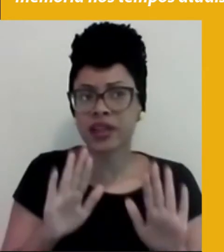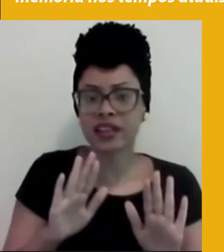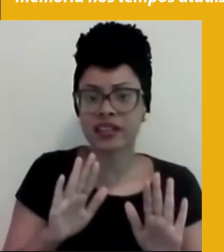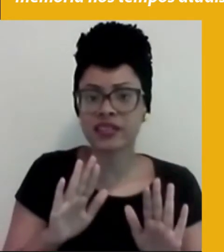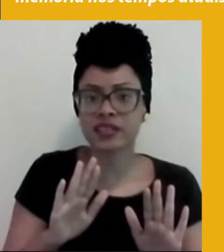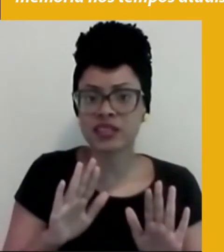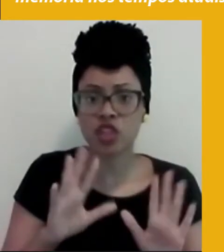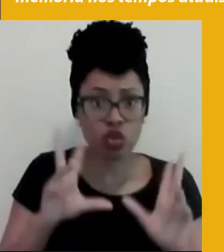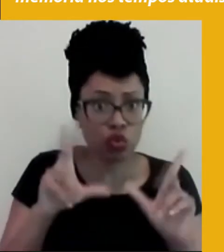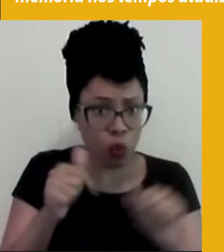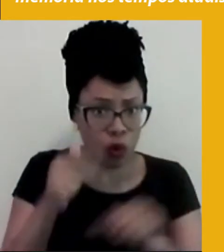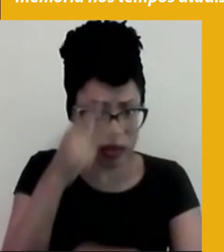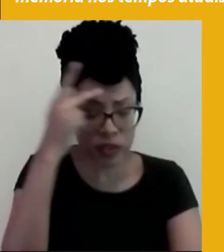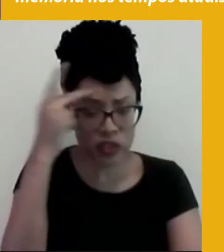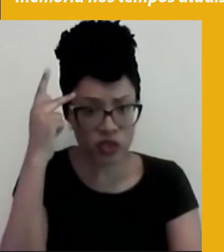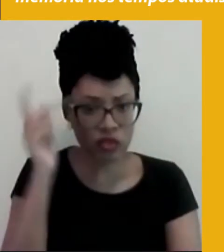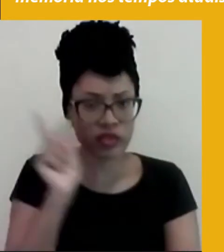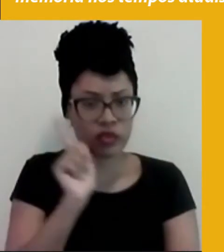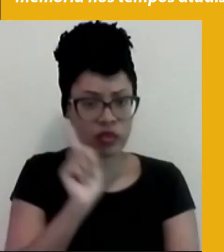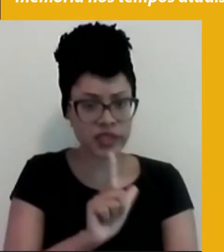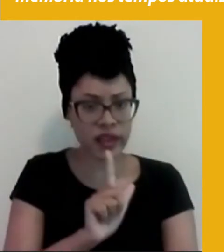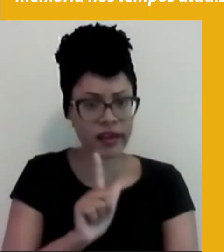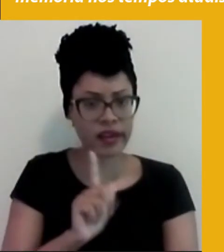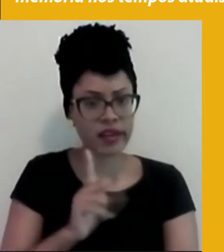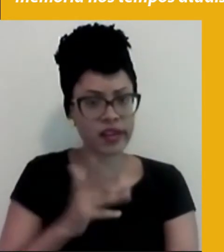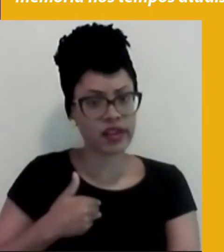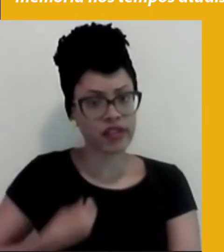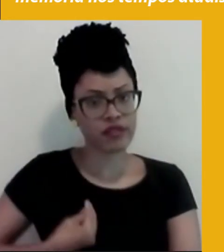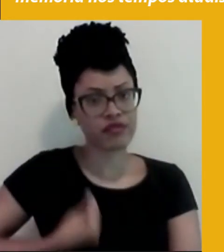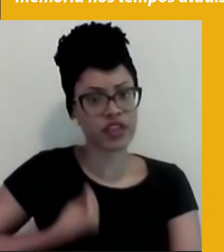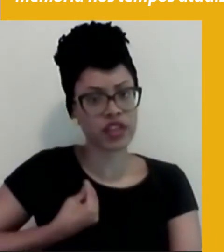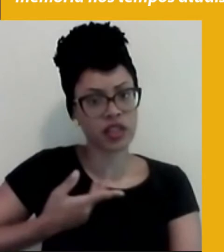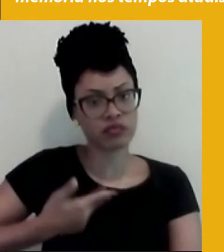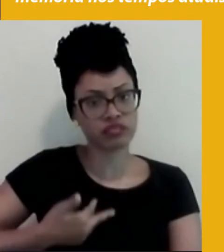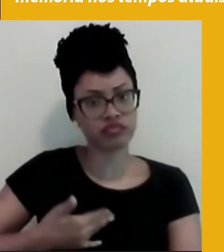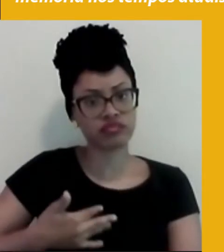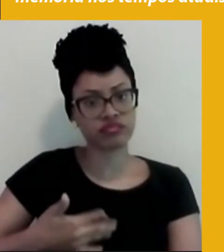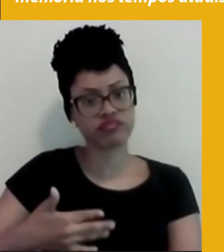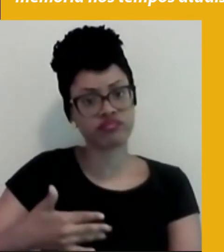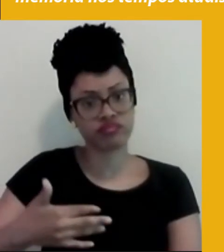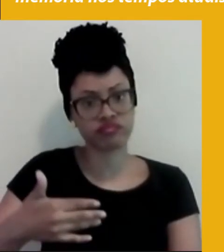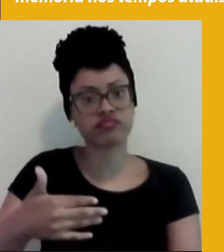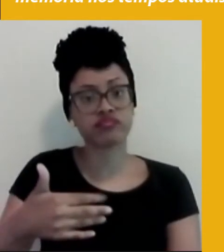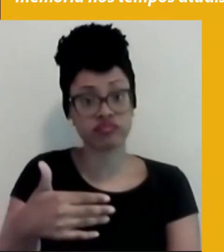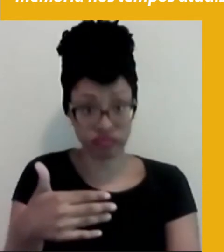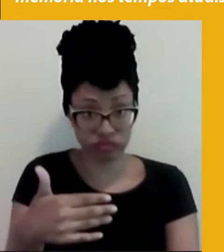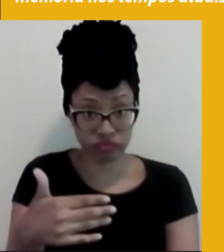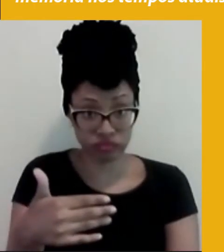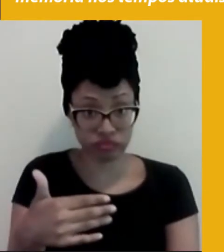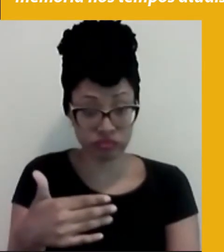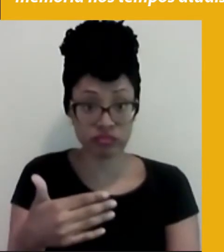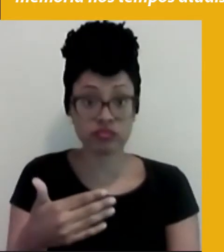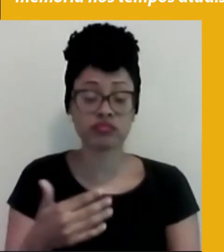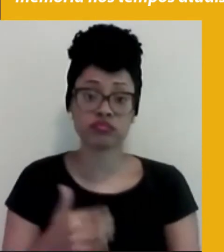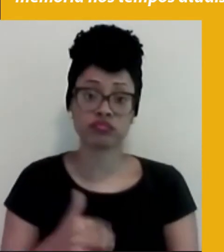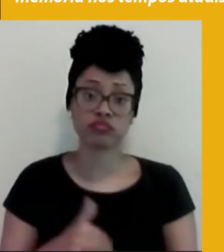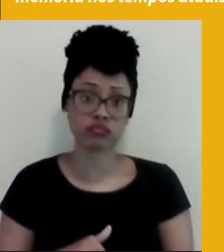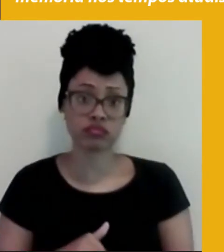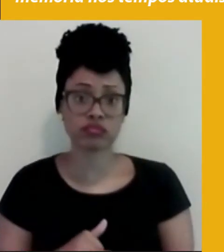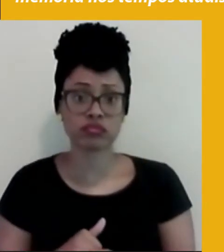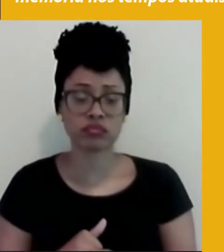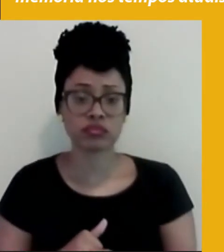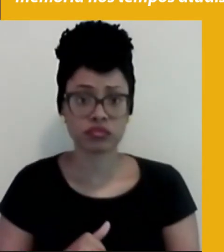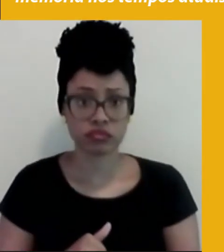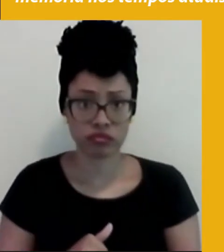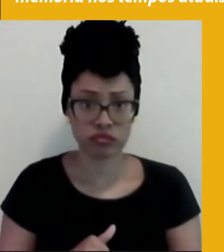jeito? A gente vai conseguir fazer uma vida boa para todo mundo à base de Belo Montes, que a